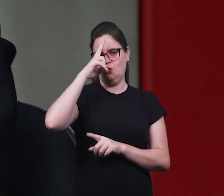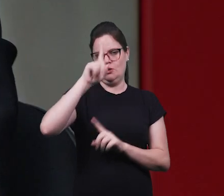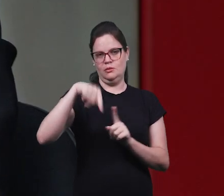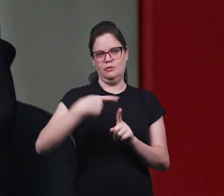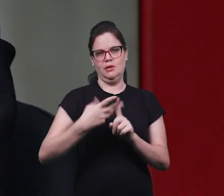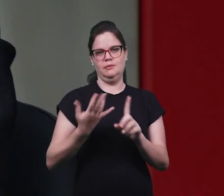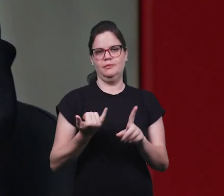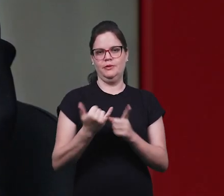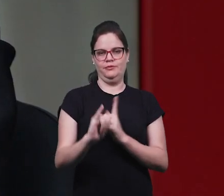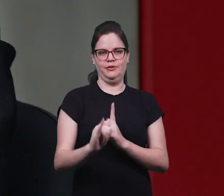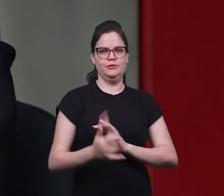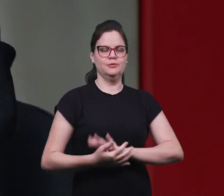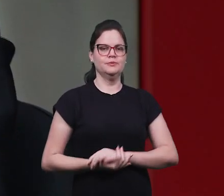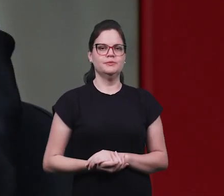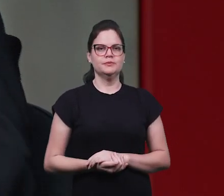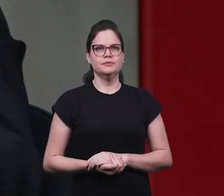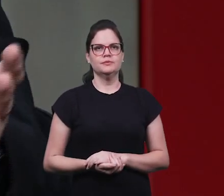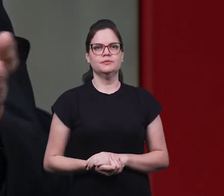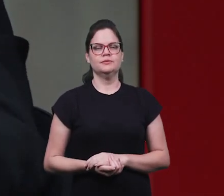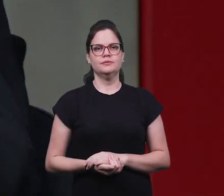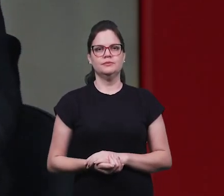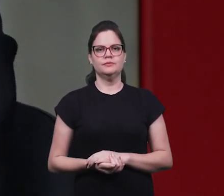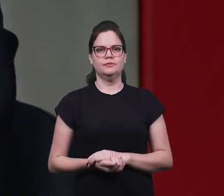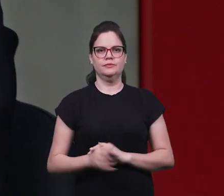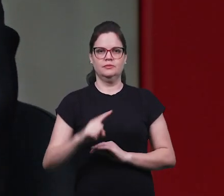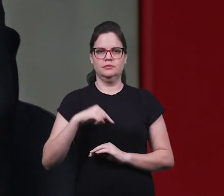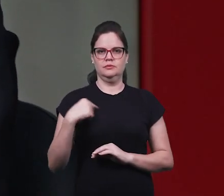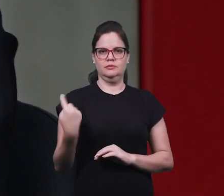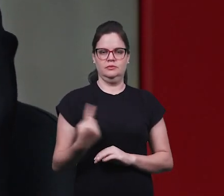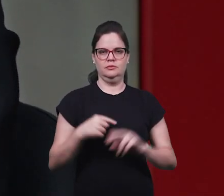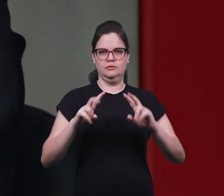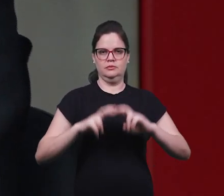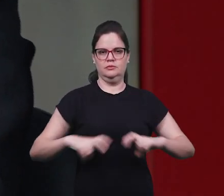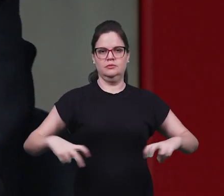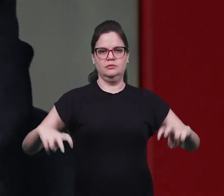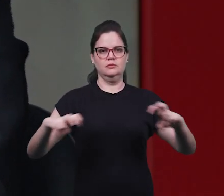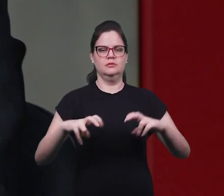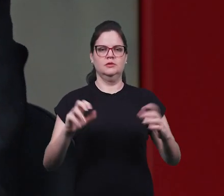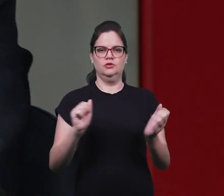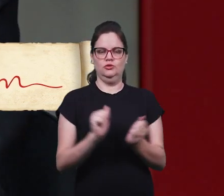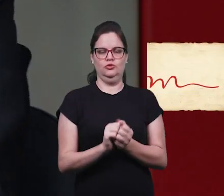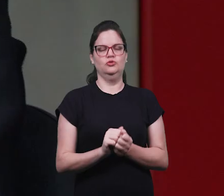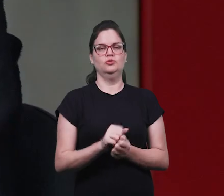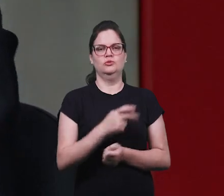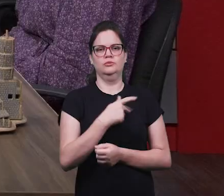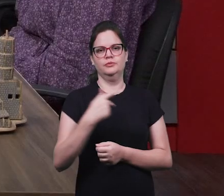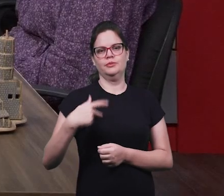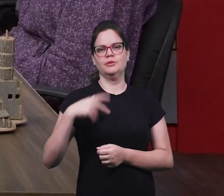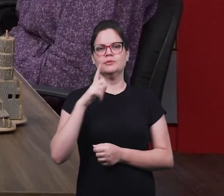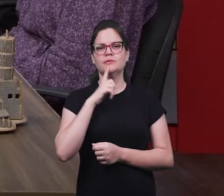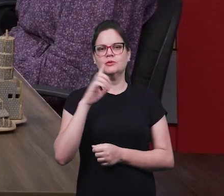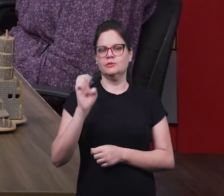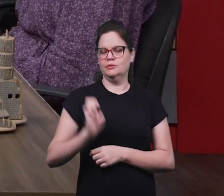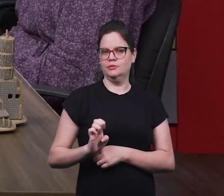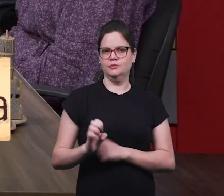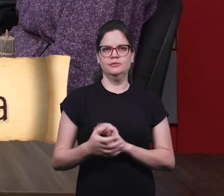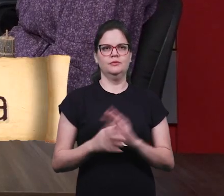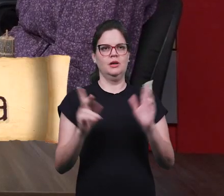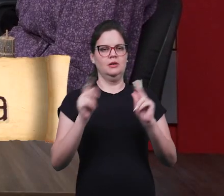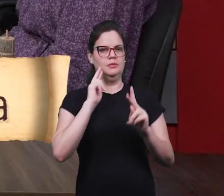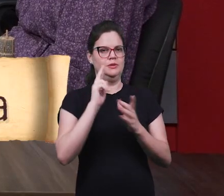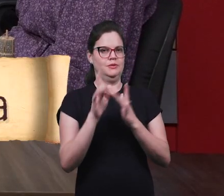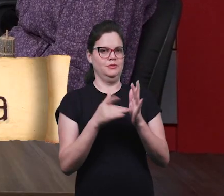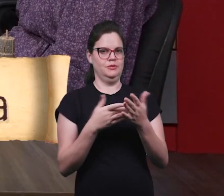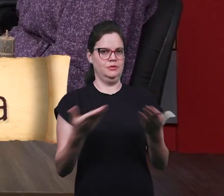Histórico e o Profético. Estou aqui novamente com o pastor Luiz Eugênio. Paz